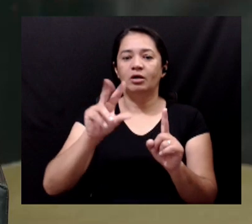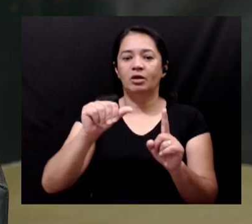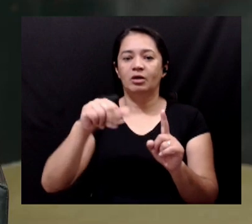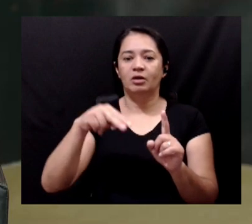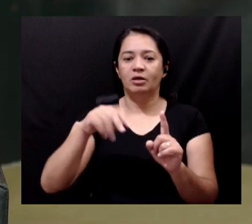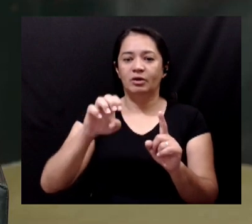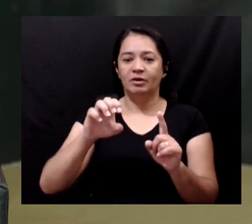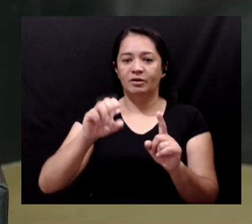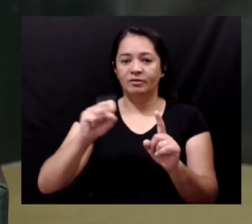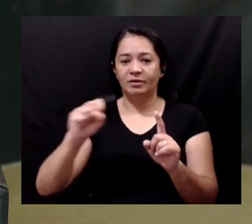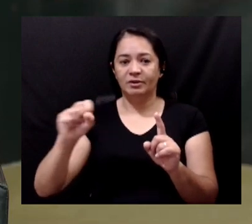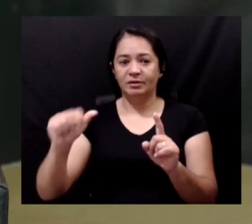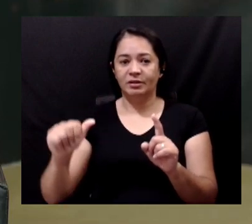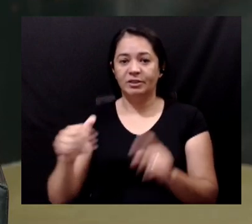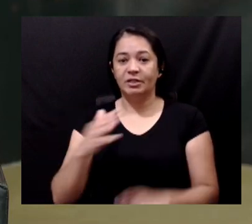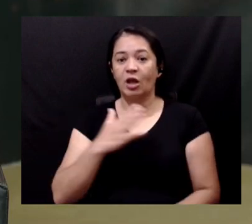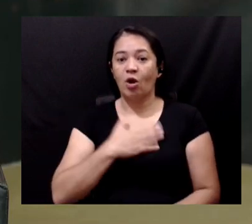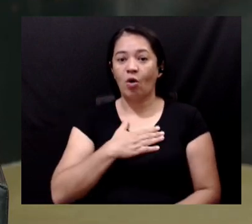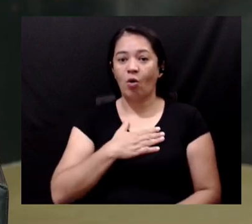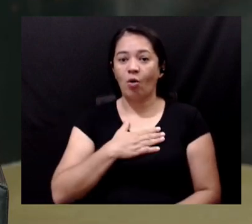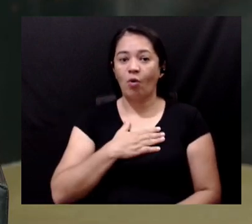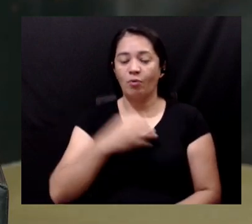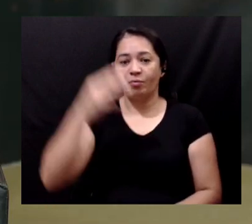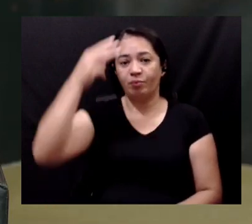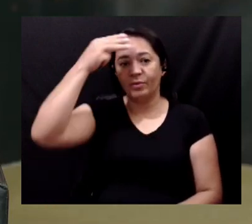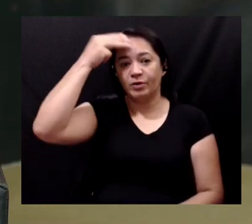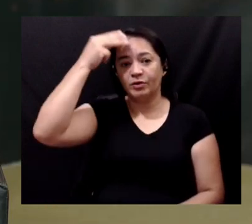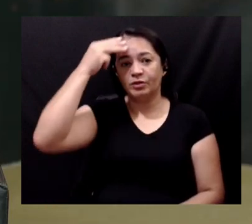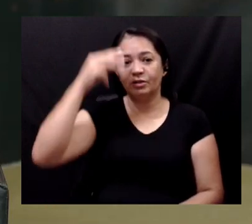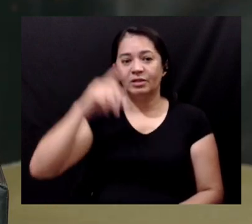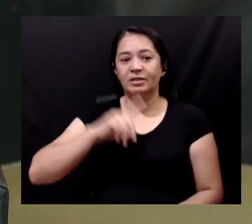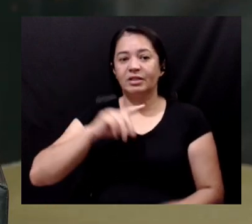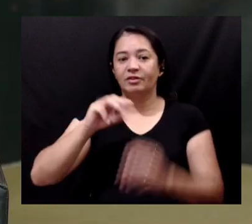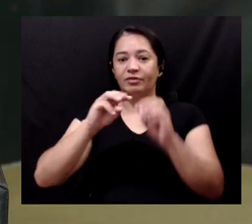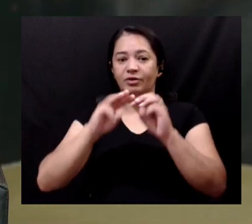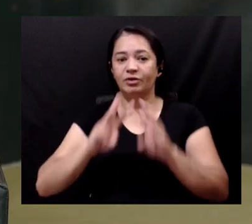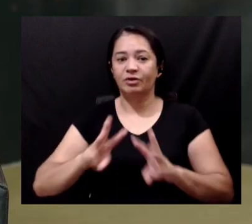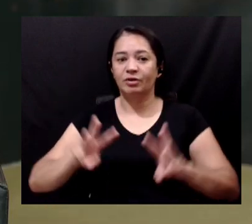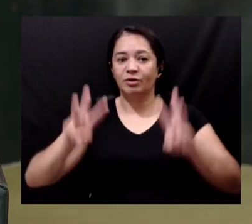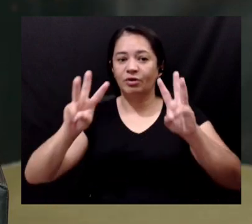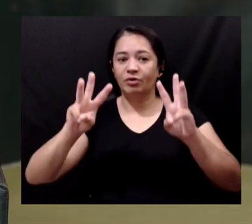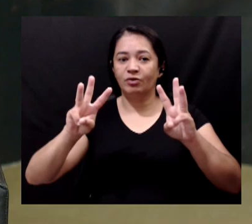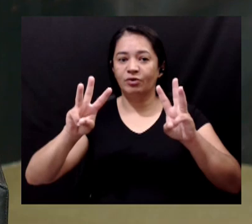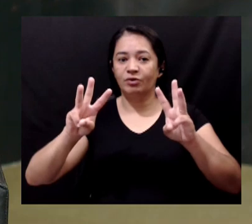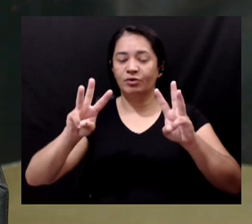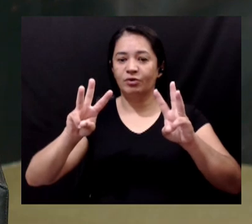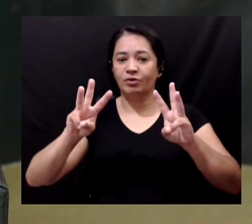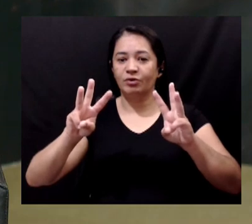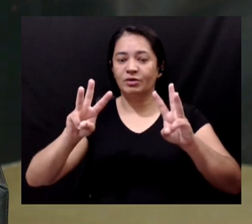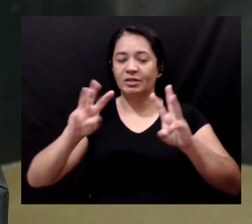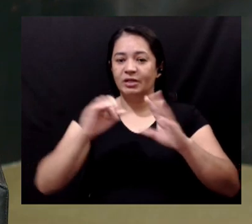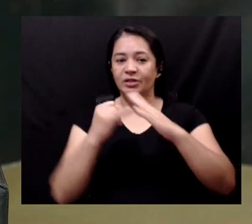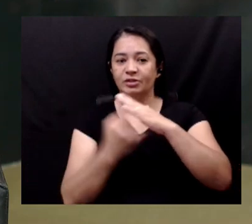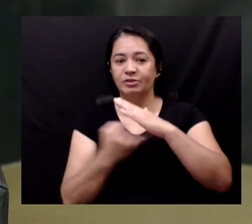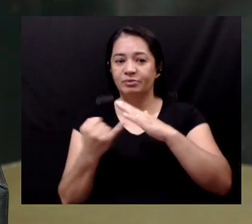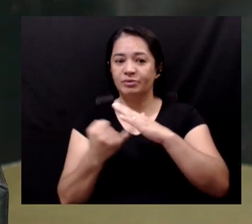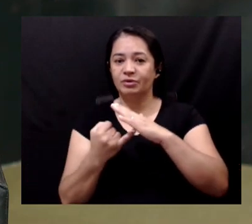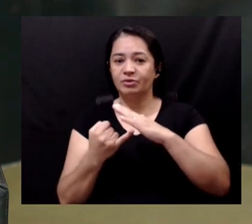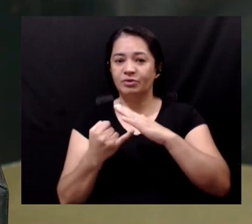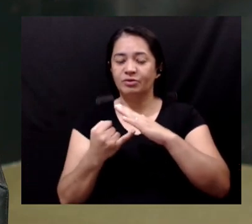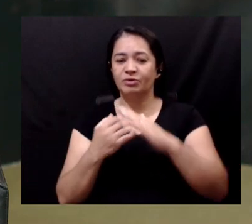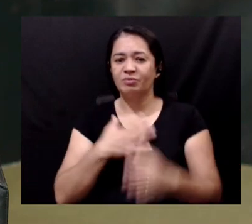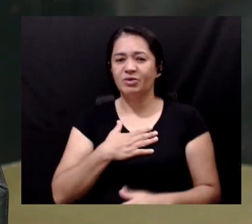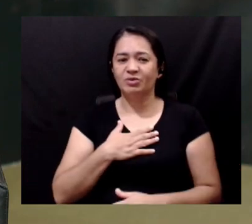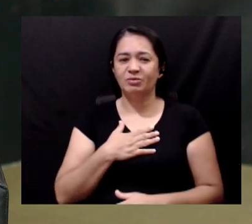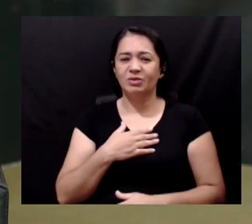nome incluído no site do Instituto de Me Cuida. Ô, Vanessa, a dor é imensa. Nunca imaginamos que